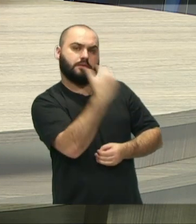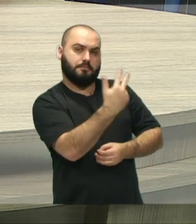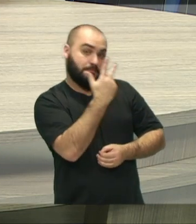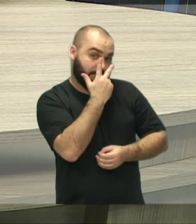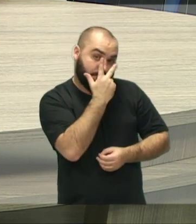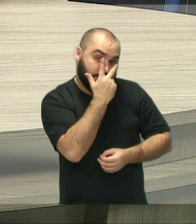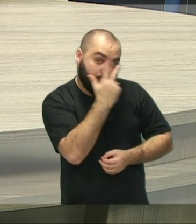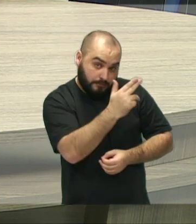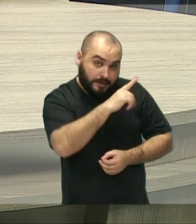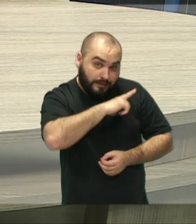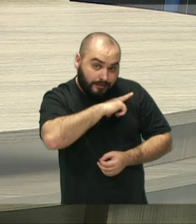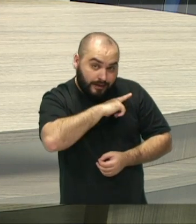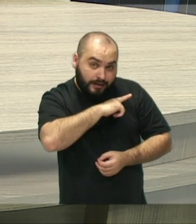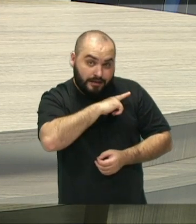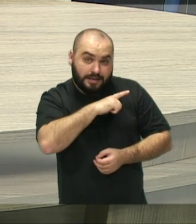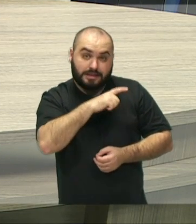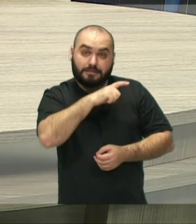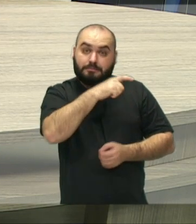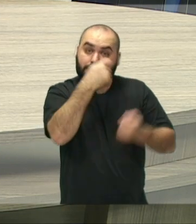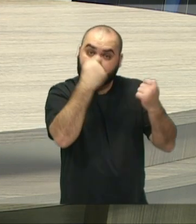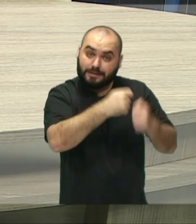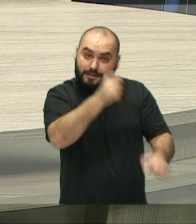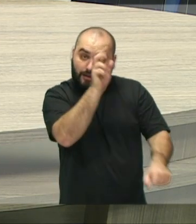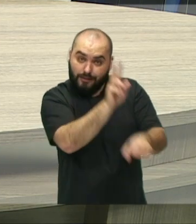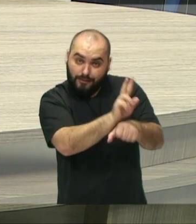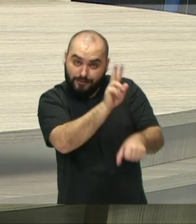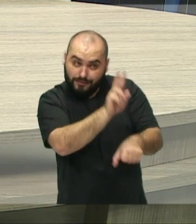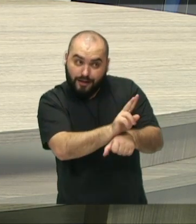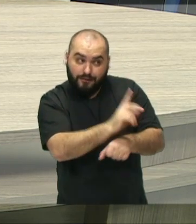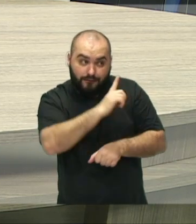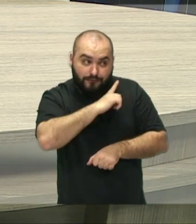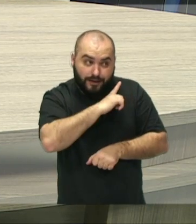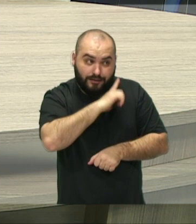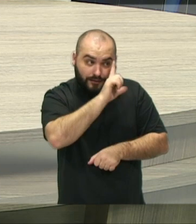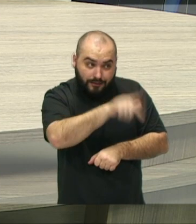da gente ter que fazer algum racionamento também ou dar uma economizada?